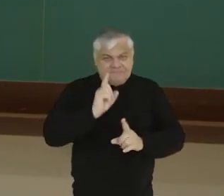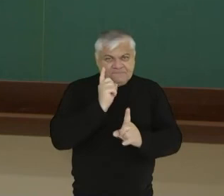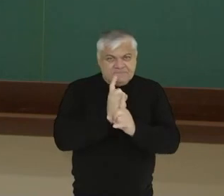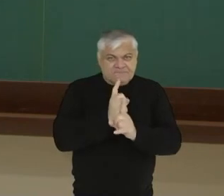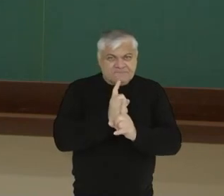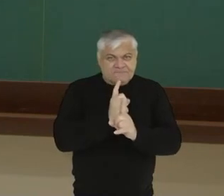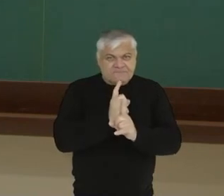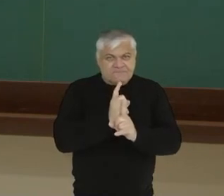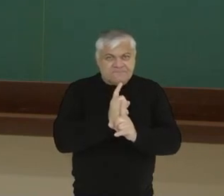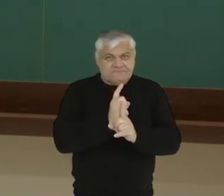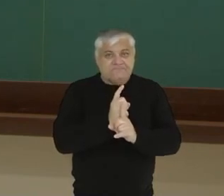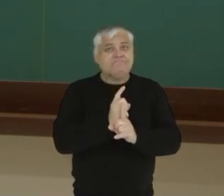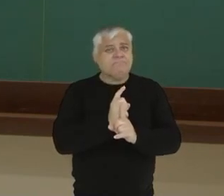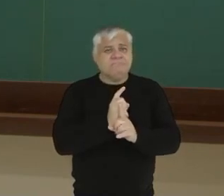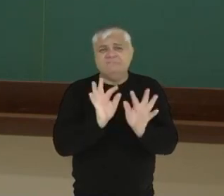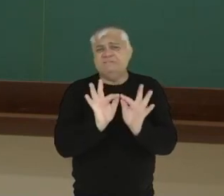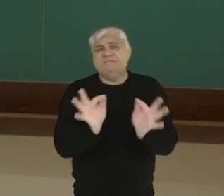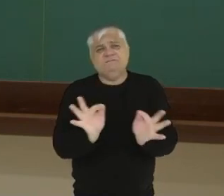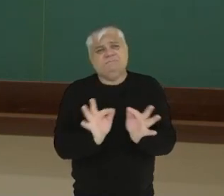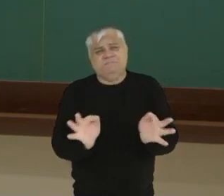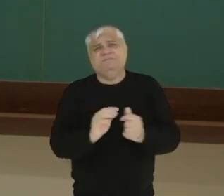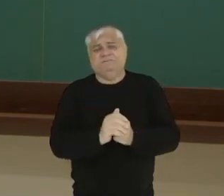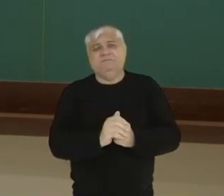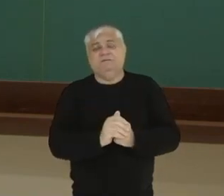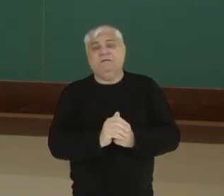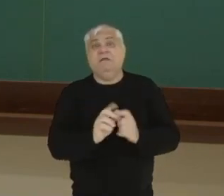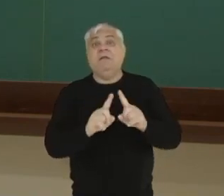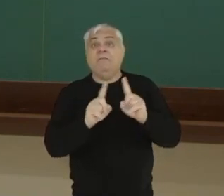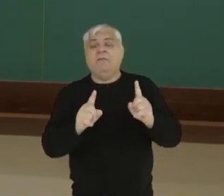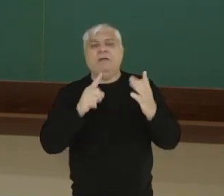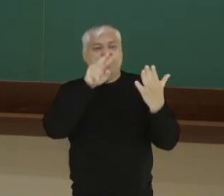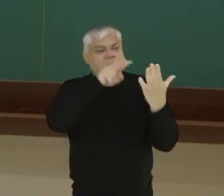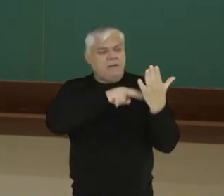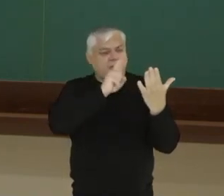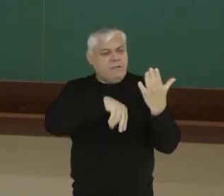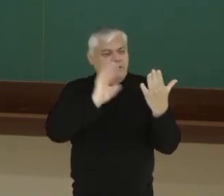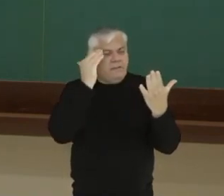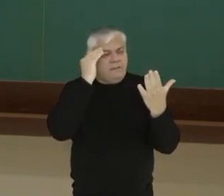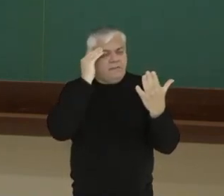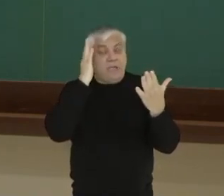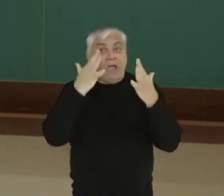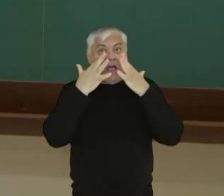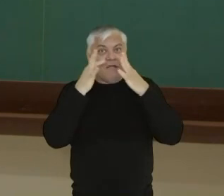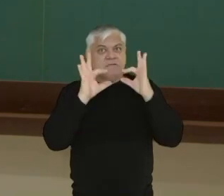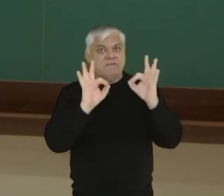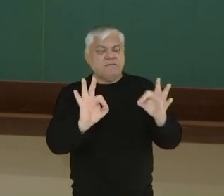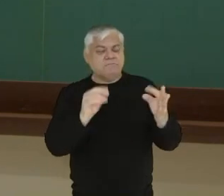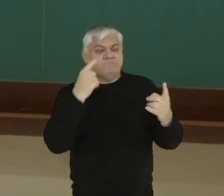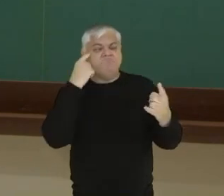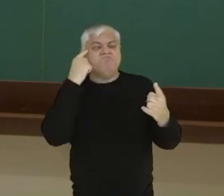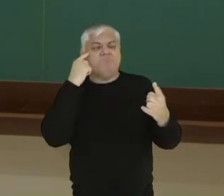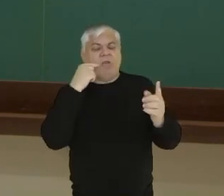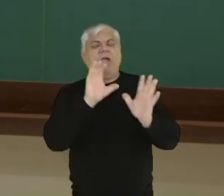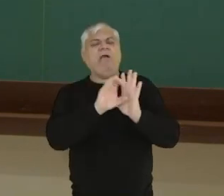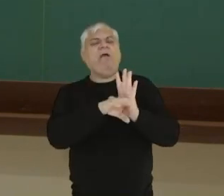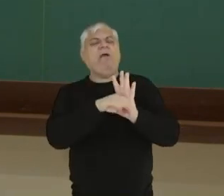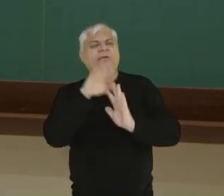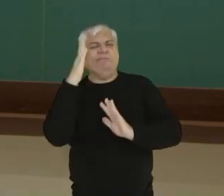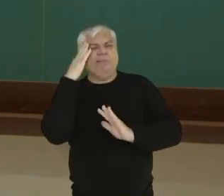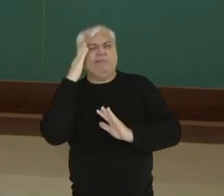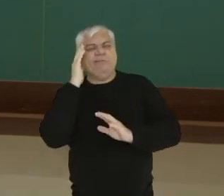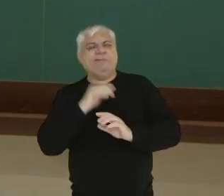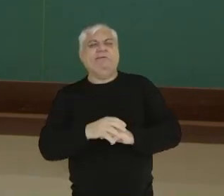desafio? É uma questão simples, mas ela requer leitura, atenção e o domínio do conceito de amplitude.